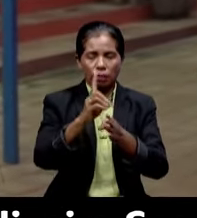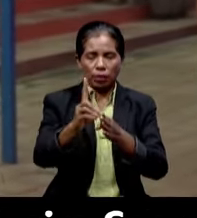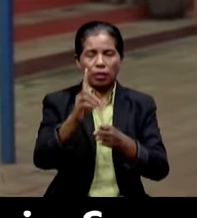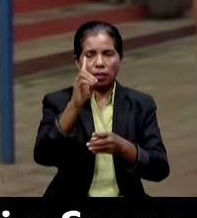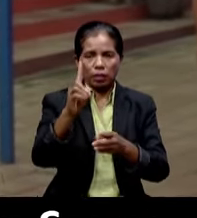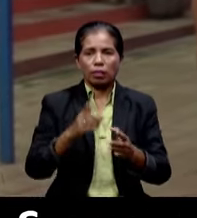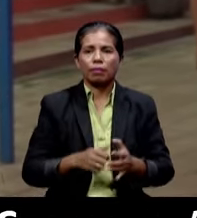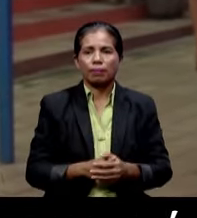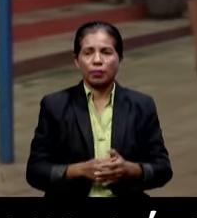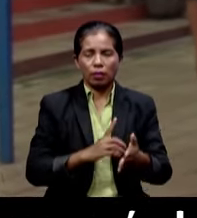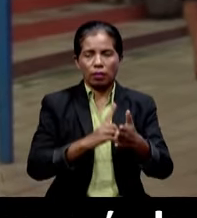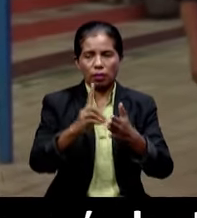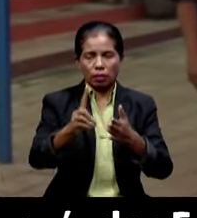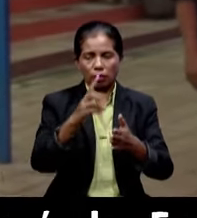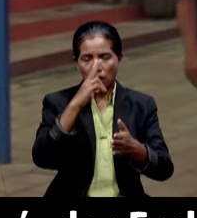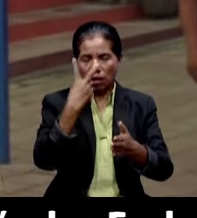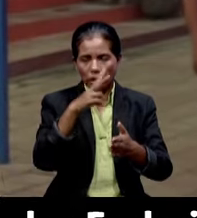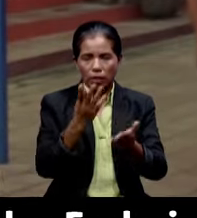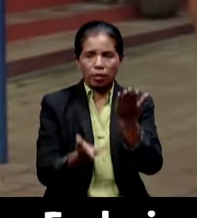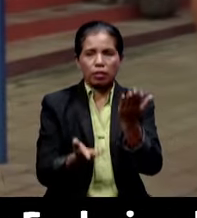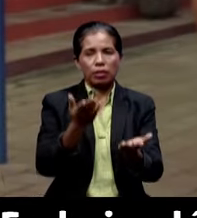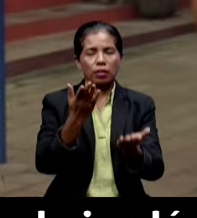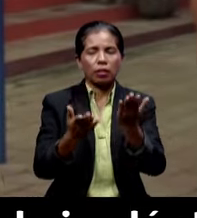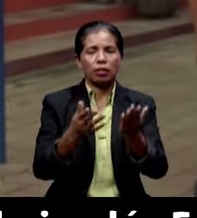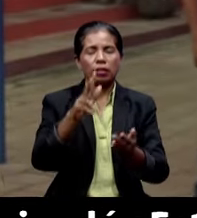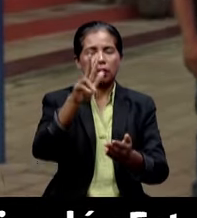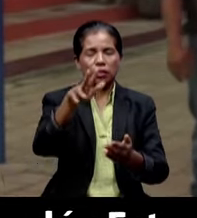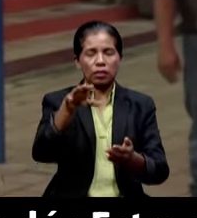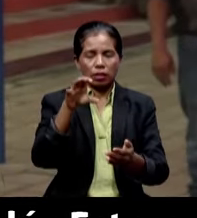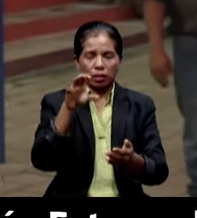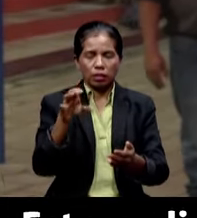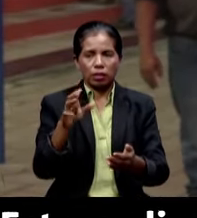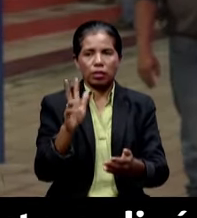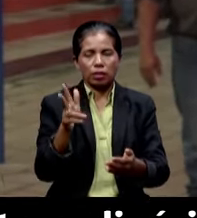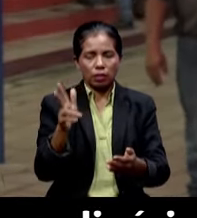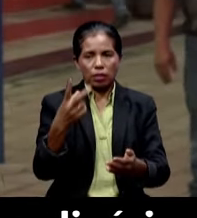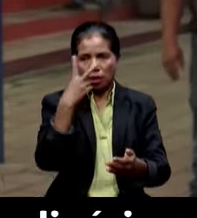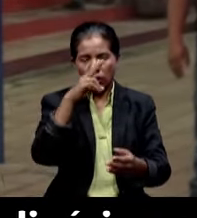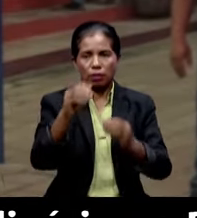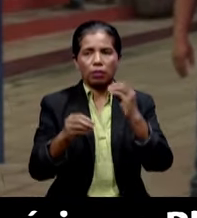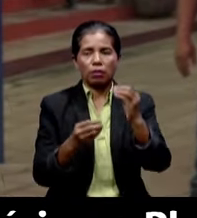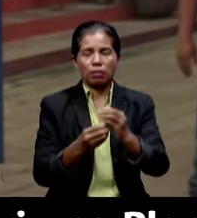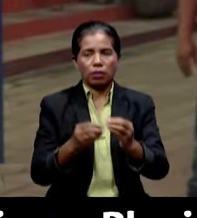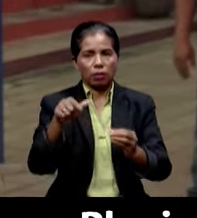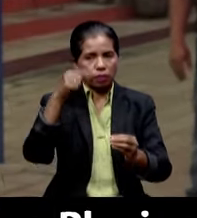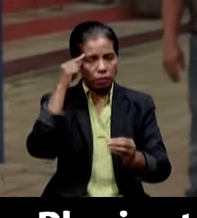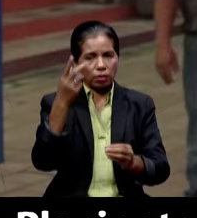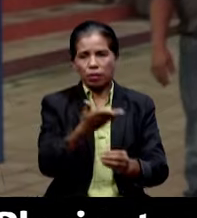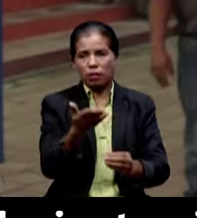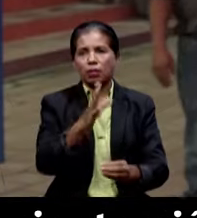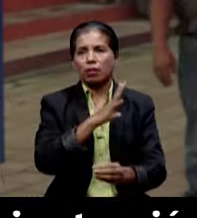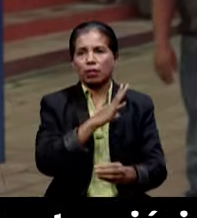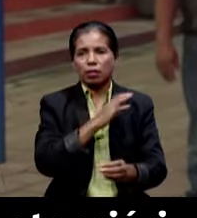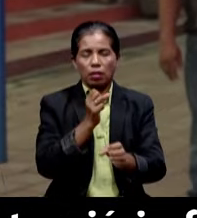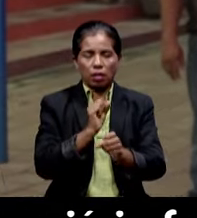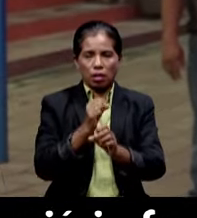ralo, balanço, para 370, 80 dias de governação. E me rende, ao se